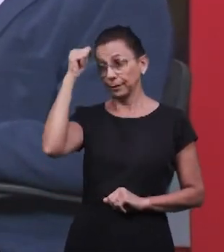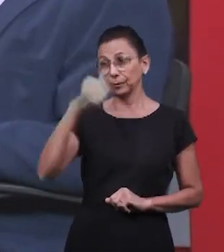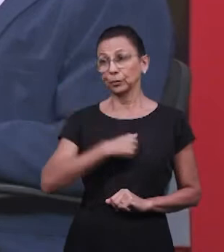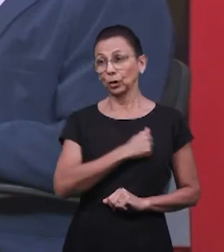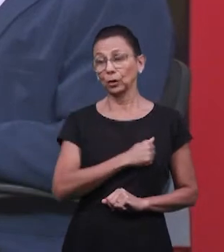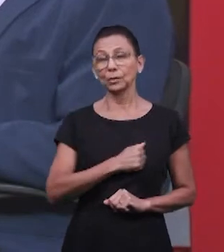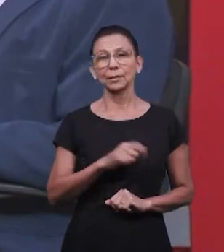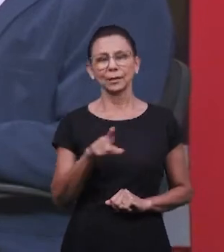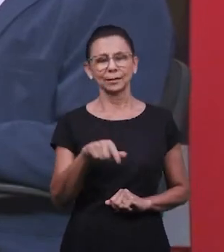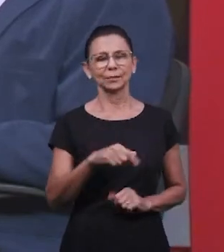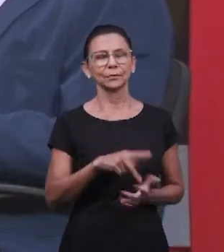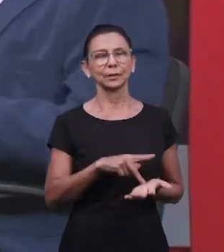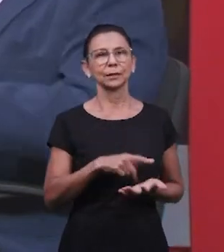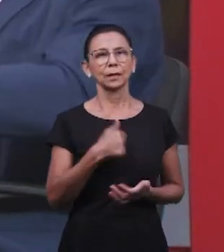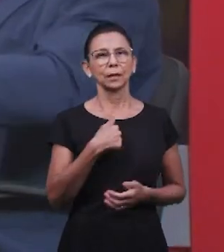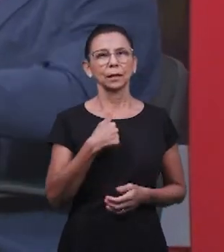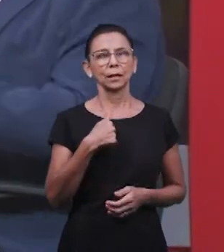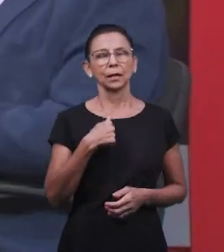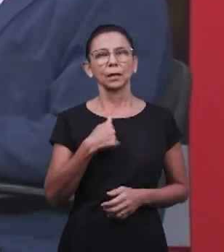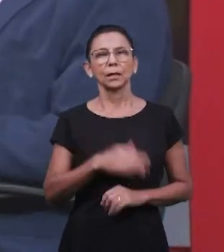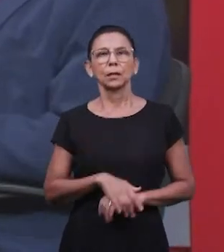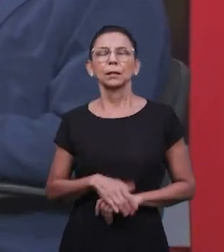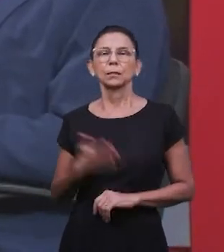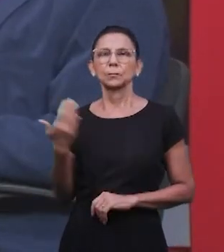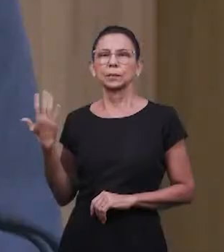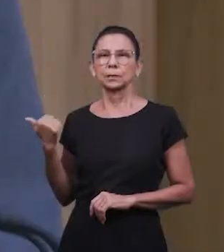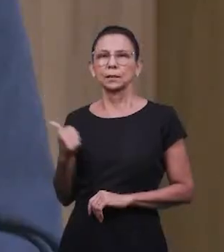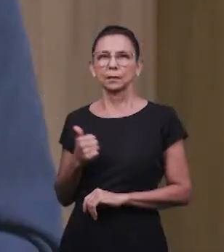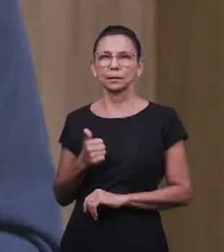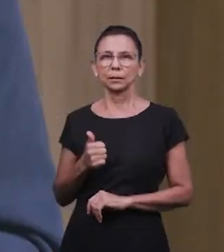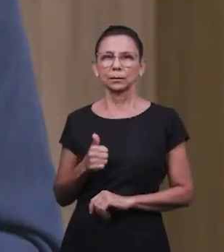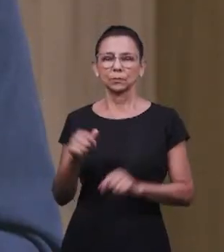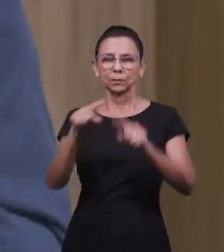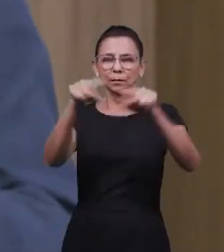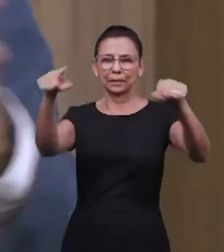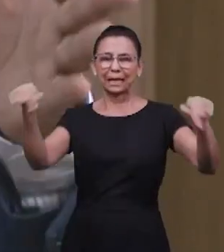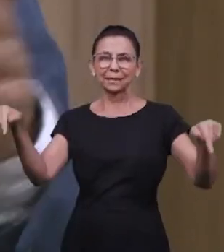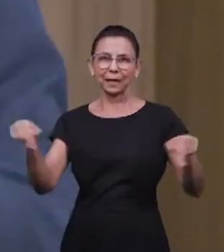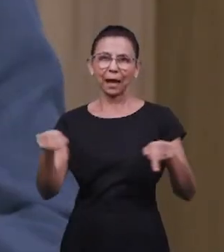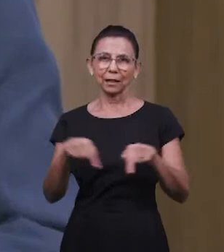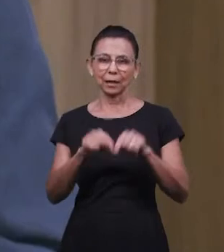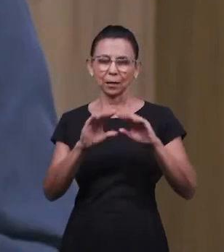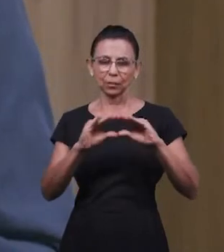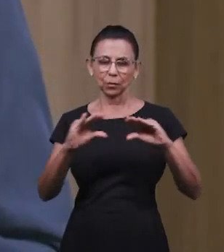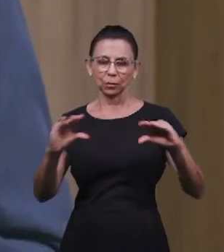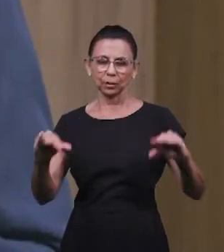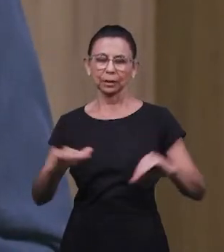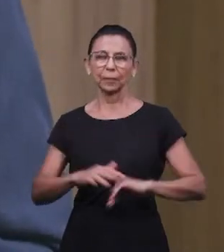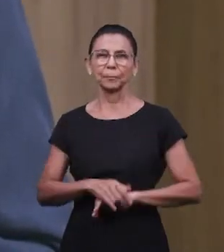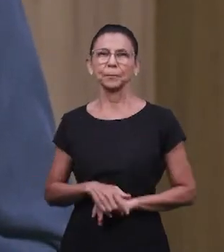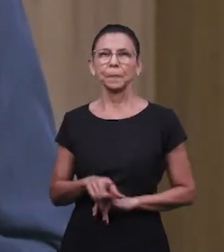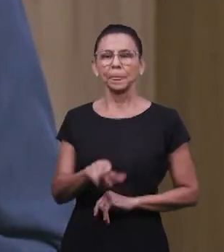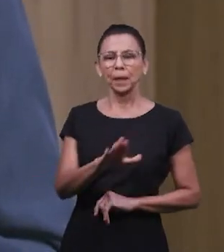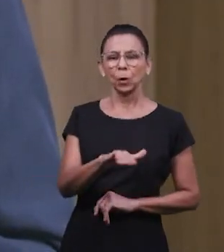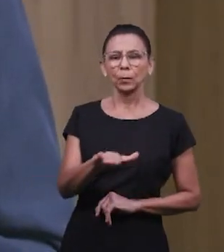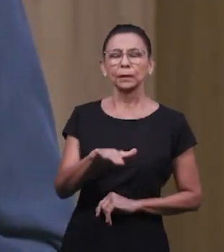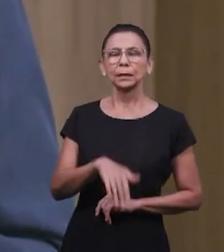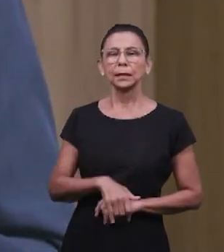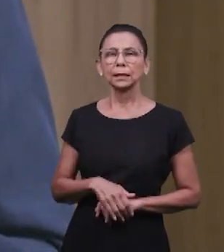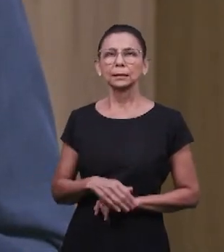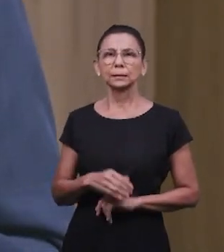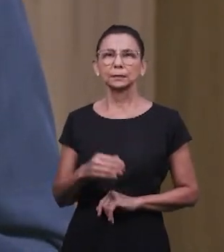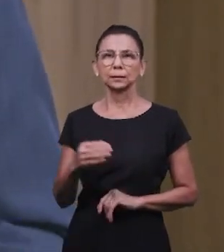umas crianças, eles estavam brincando na sala de uma casa e eles estavam gritando um com o outro, certo? Gritando um com o outro.